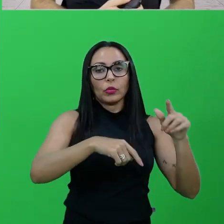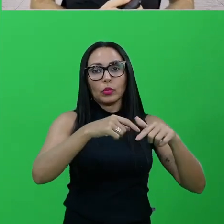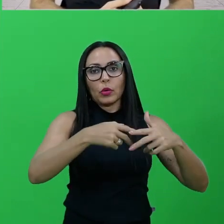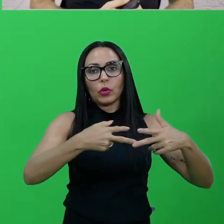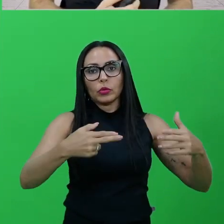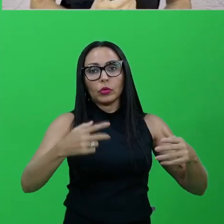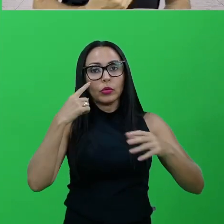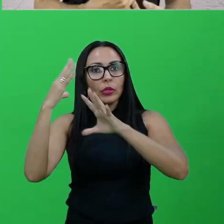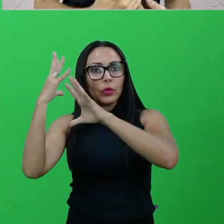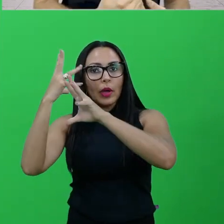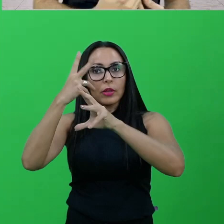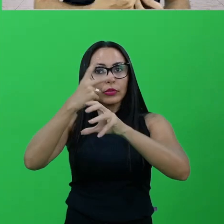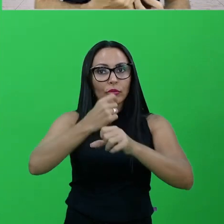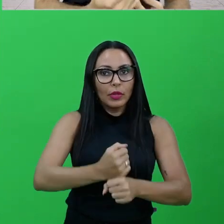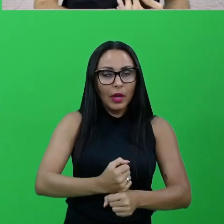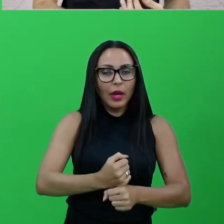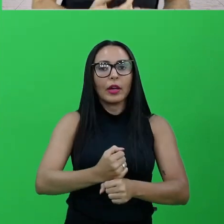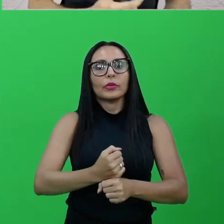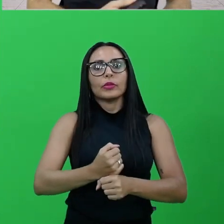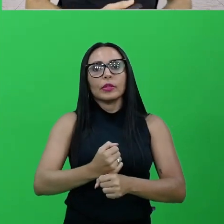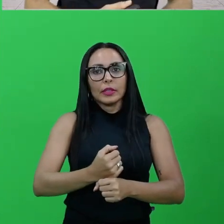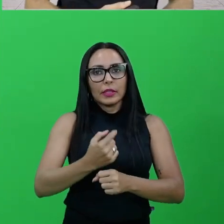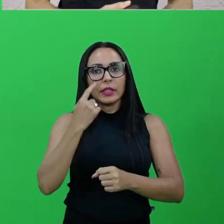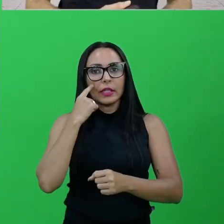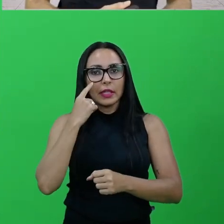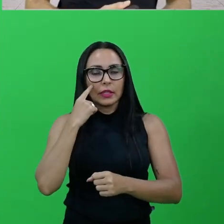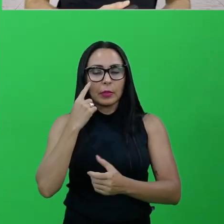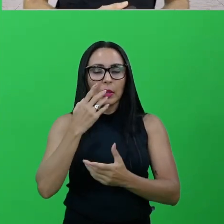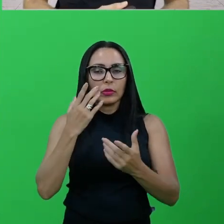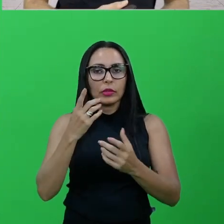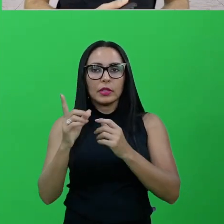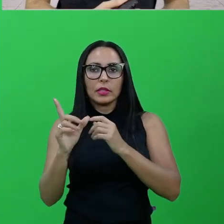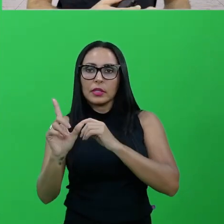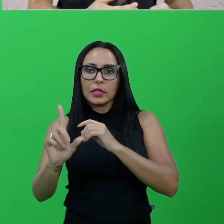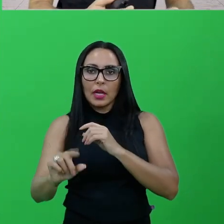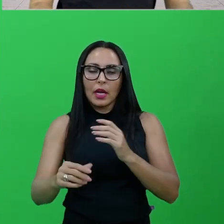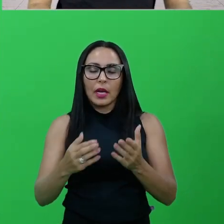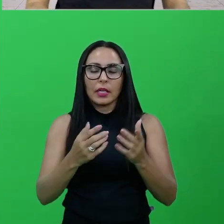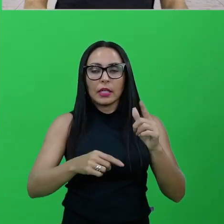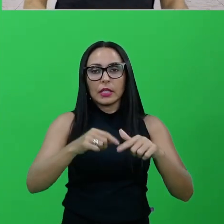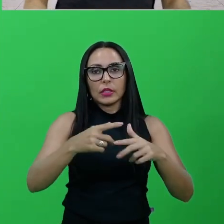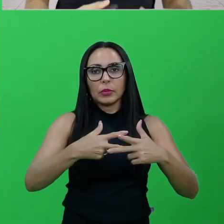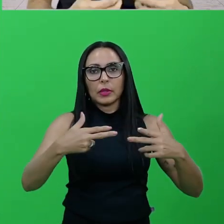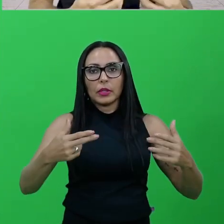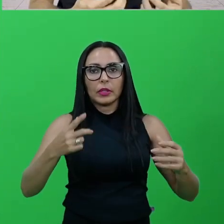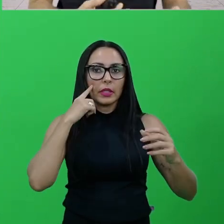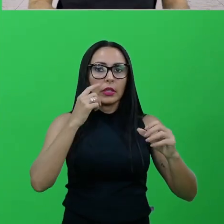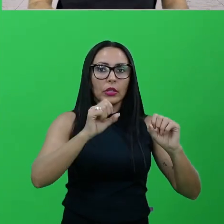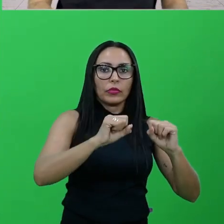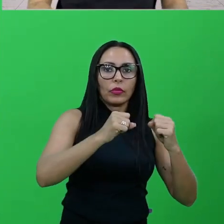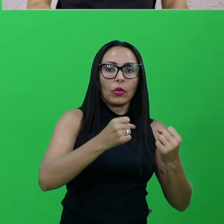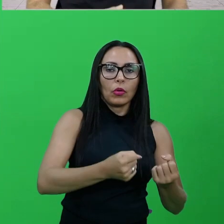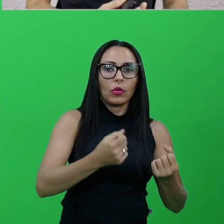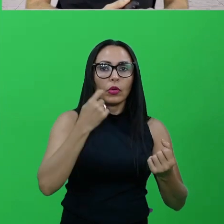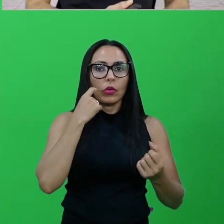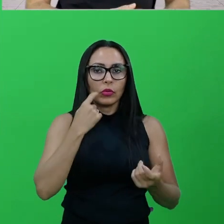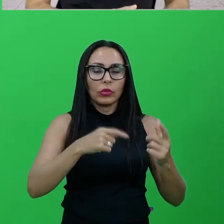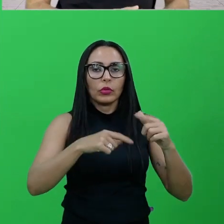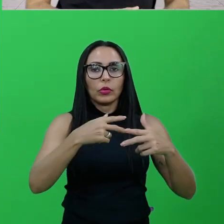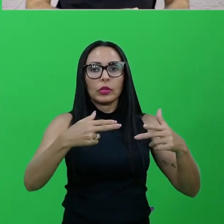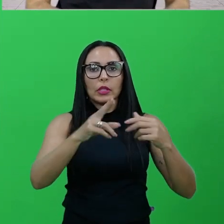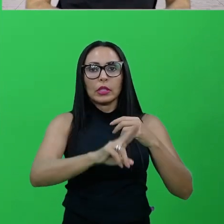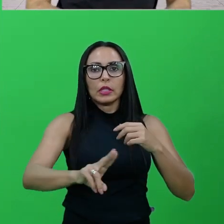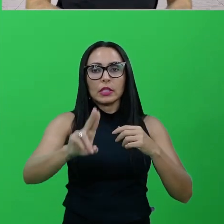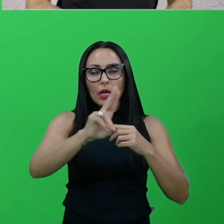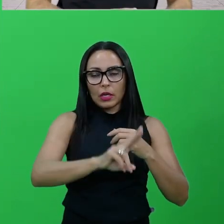de resultado, também chamados de indicadores de saída. Então, no caso de indicadores de insumo, a gente tem esforços e recursos utilizados para a realização de